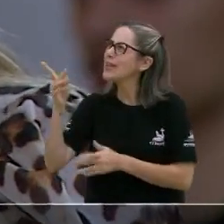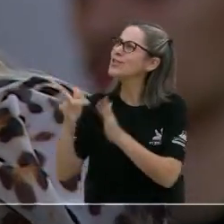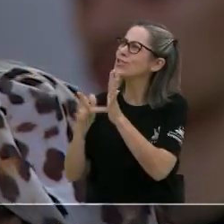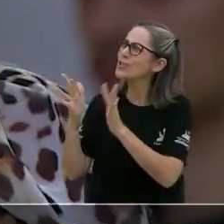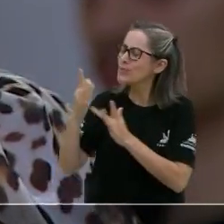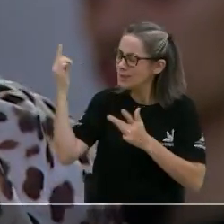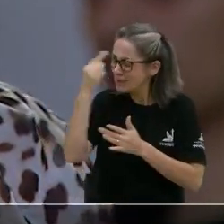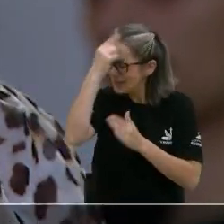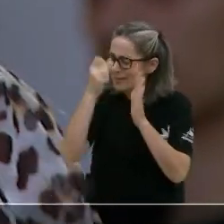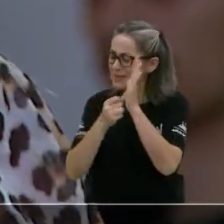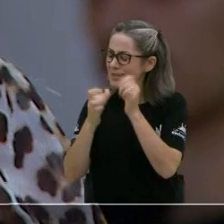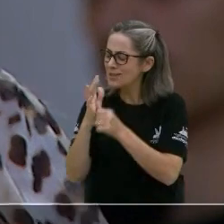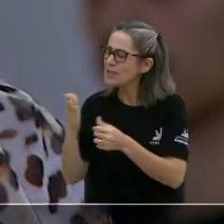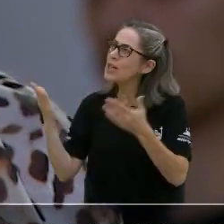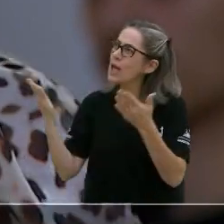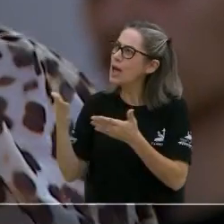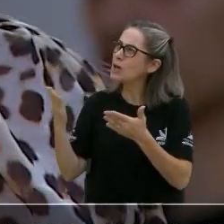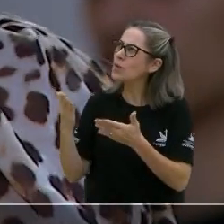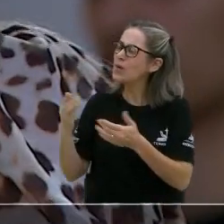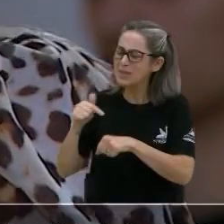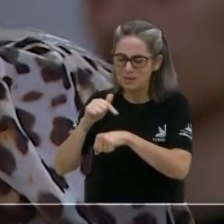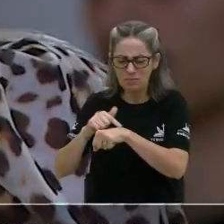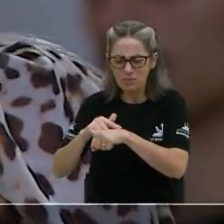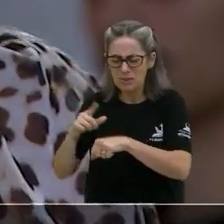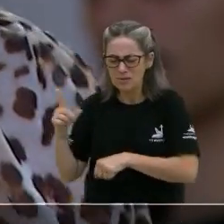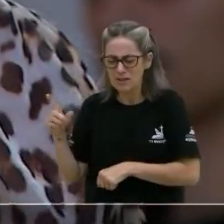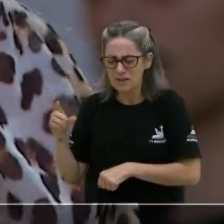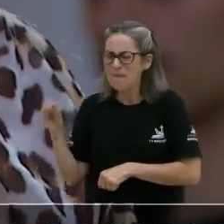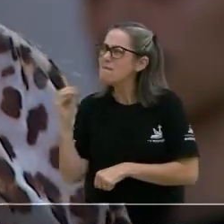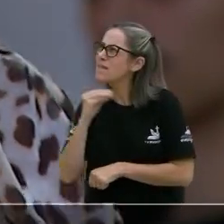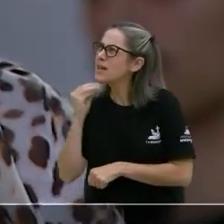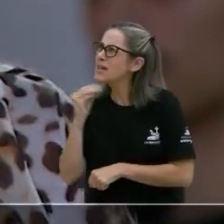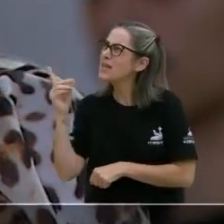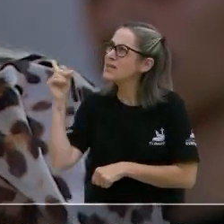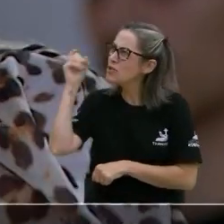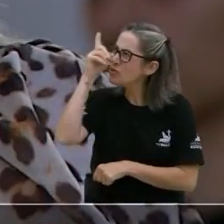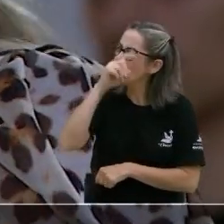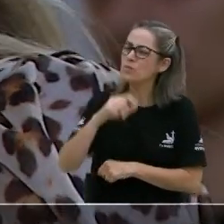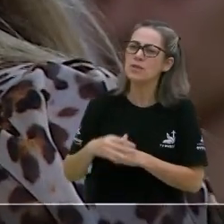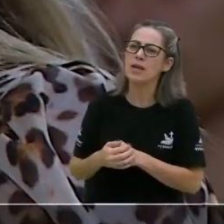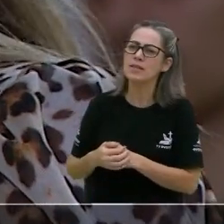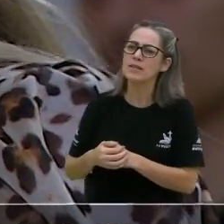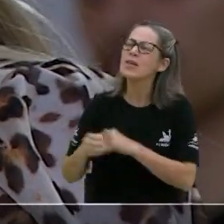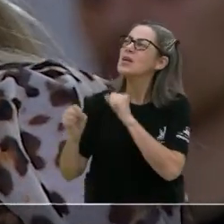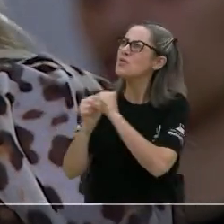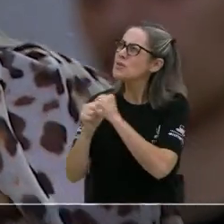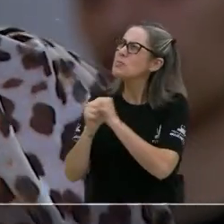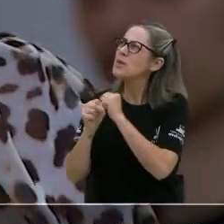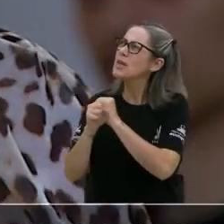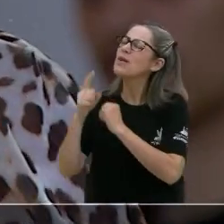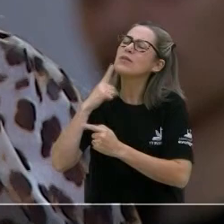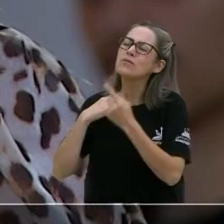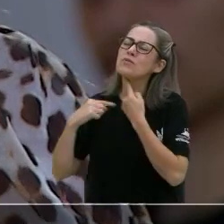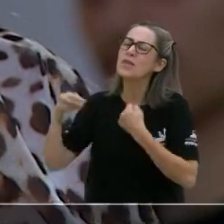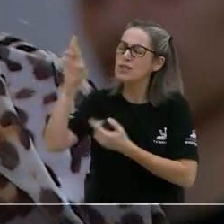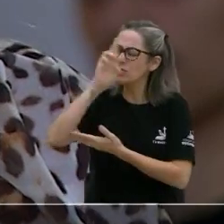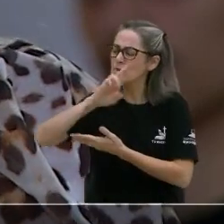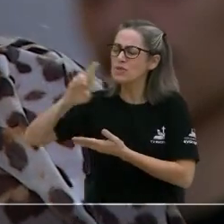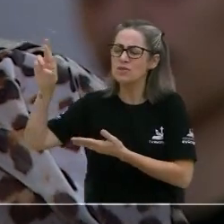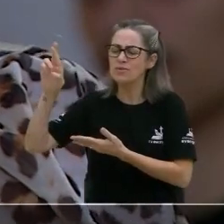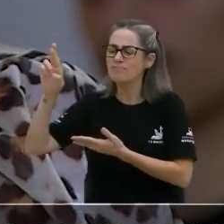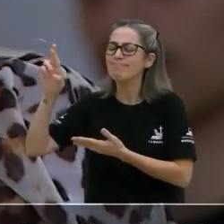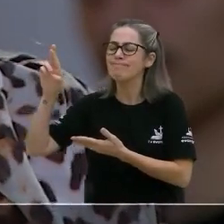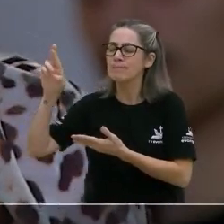Santas Chagas, esse momento de fraqueza, de tribulação, que eu esperava tudo da bondade dEle e que não me